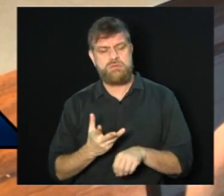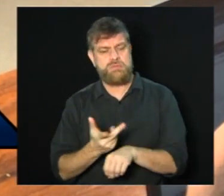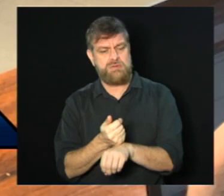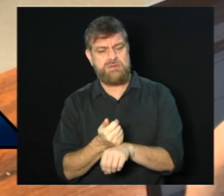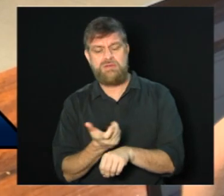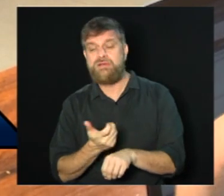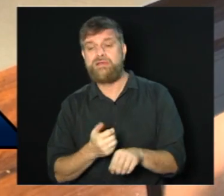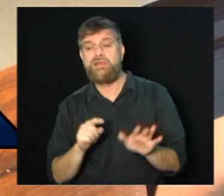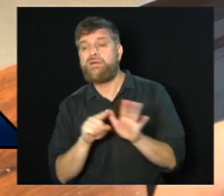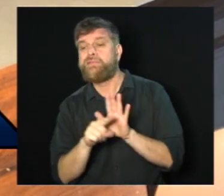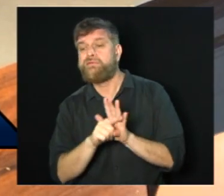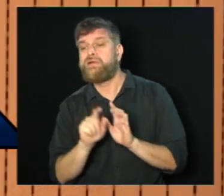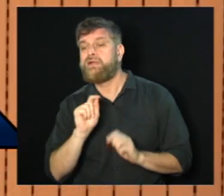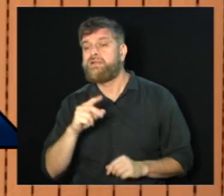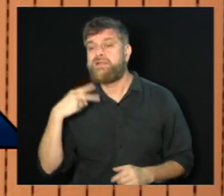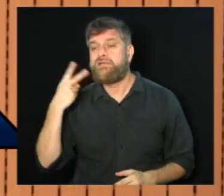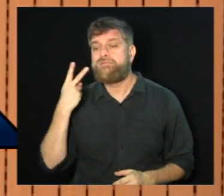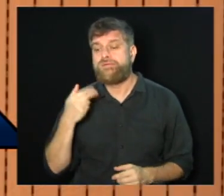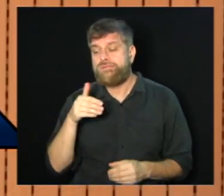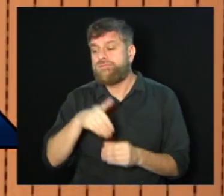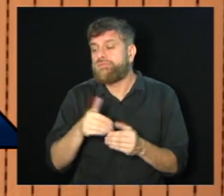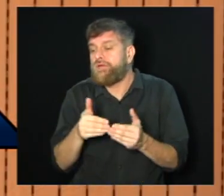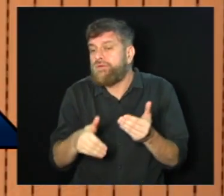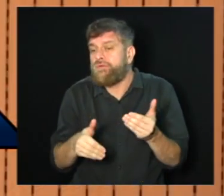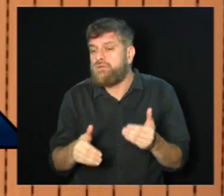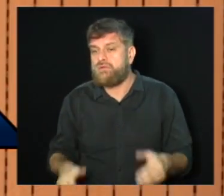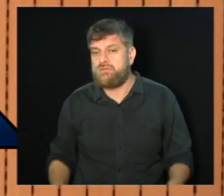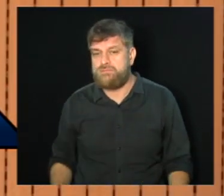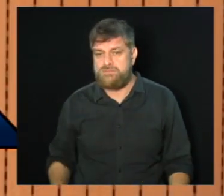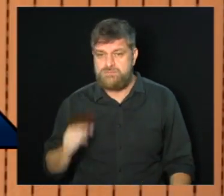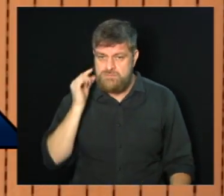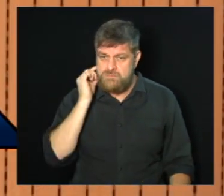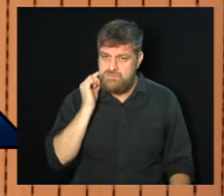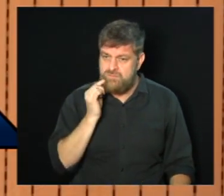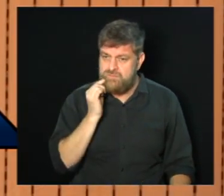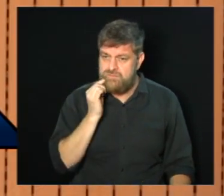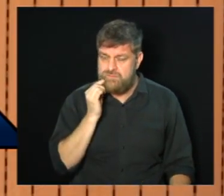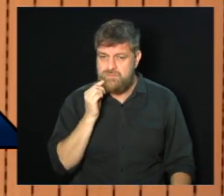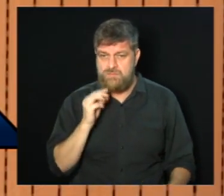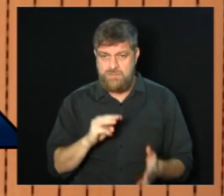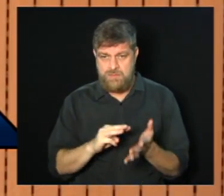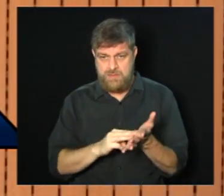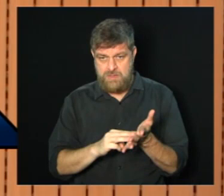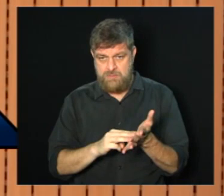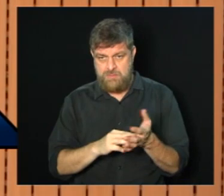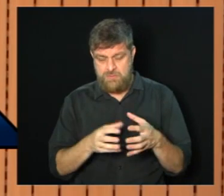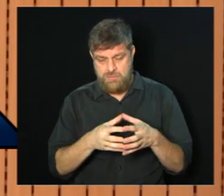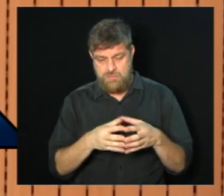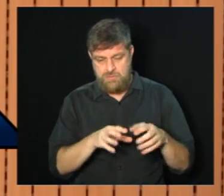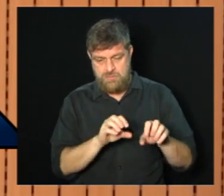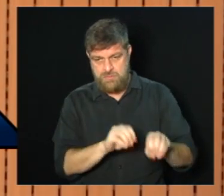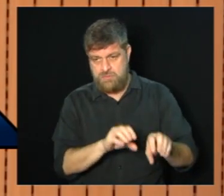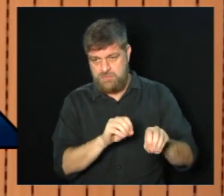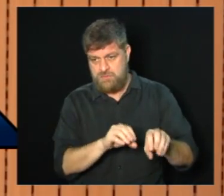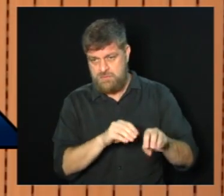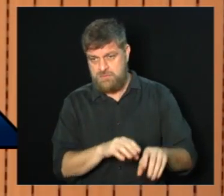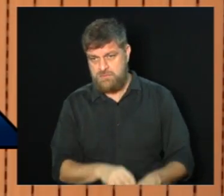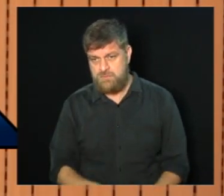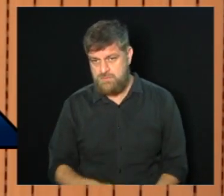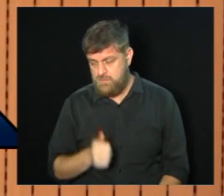Muito obrigado. Não, pois não, eu também lembrar que o vereador Marcelo Silva era membro da Comissão de Educação, acho que ainda